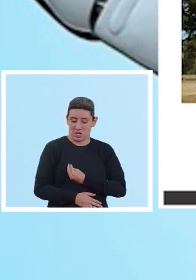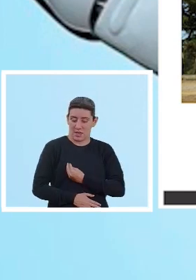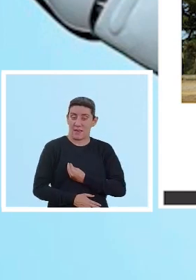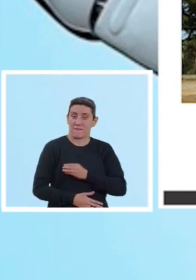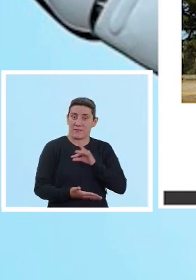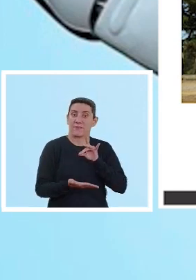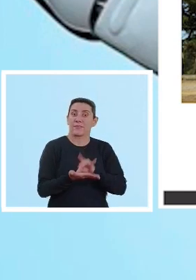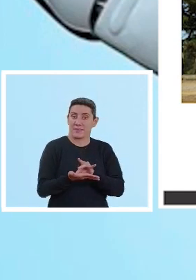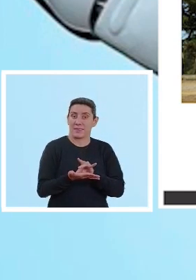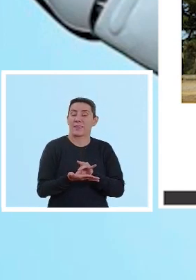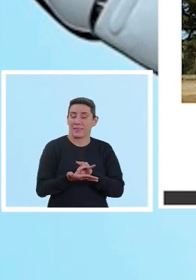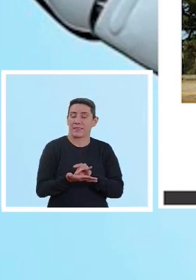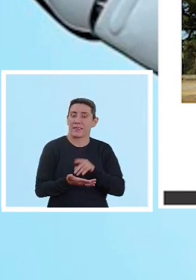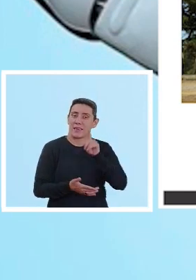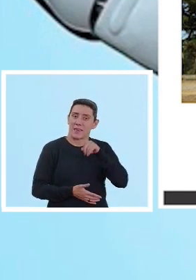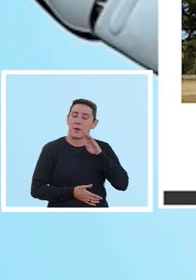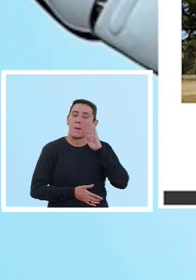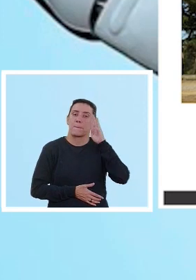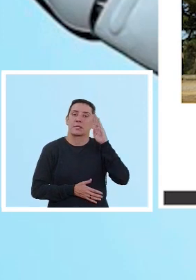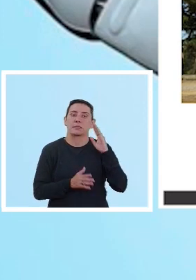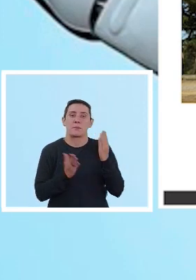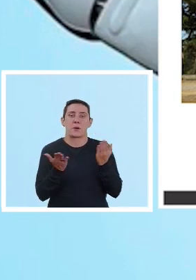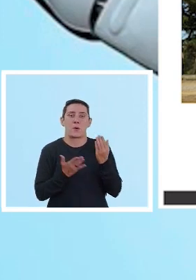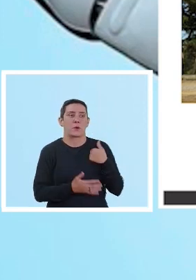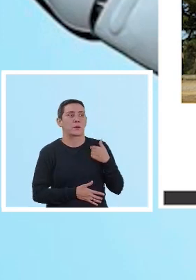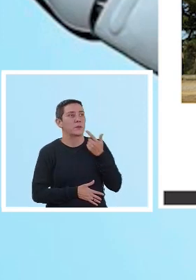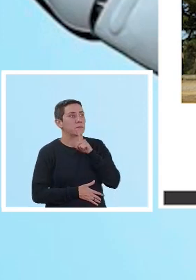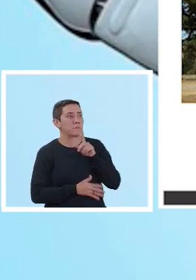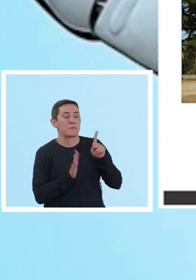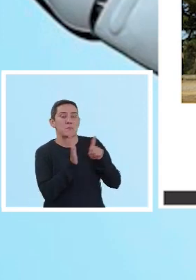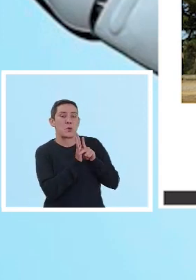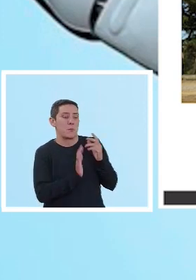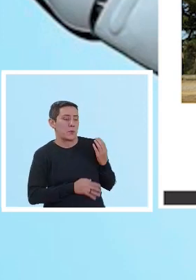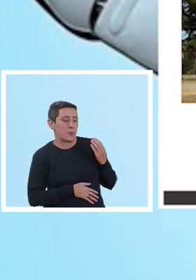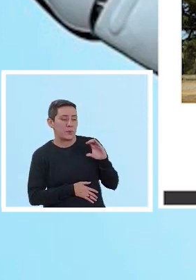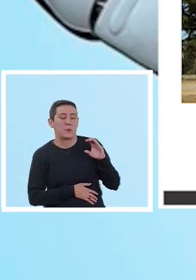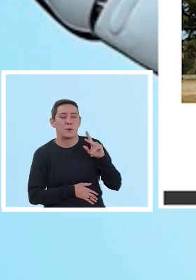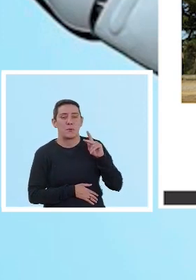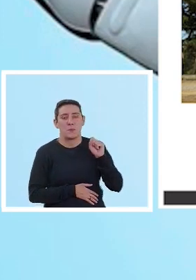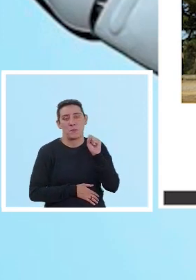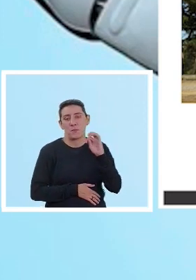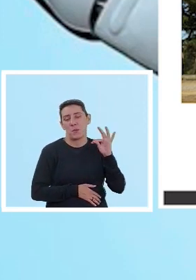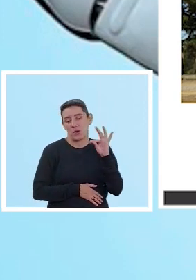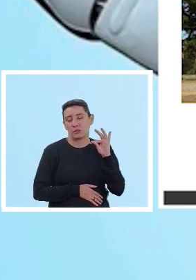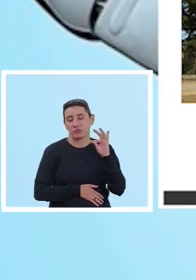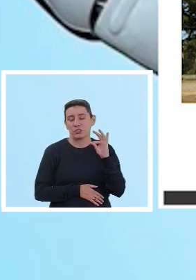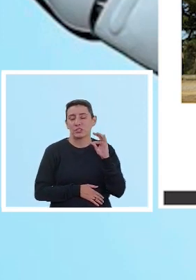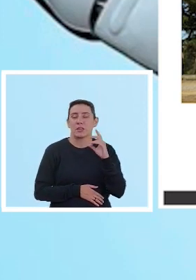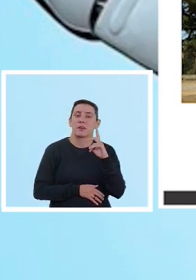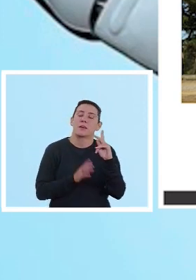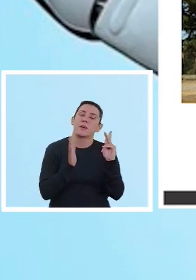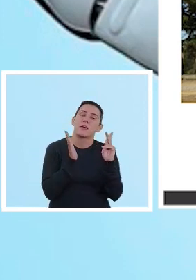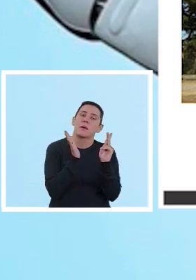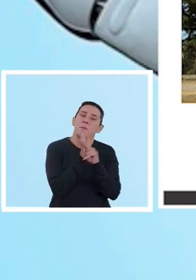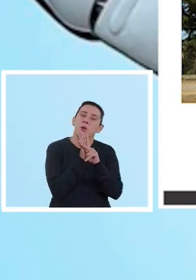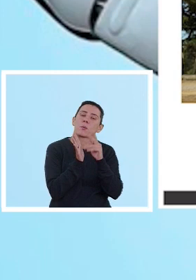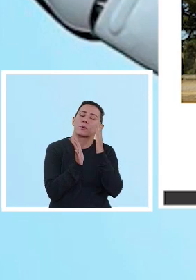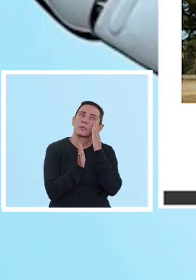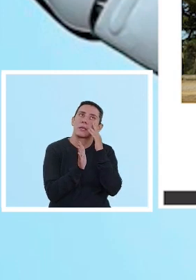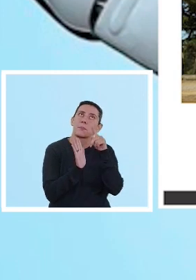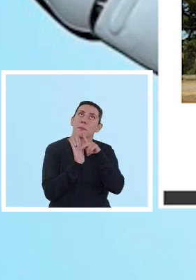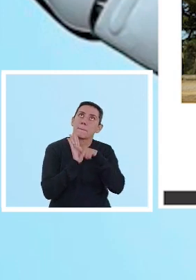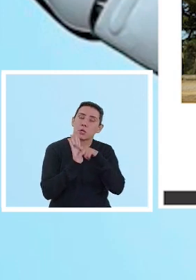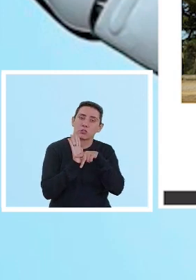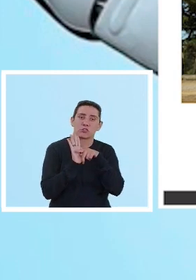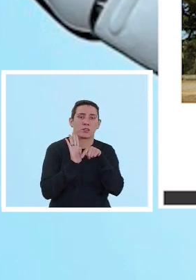vamos dizer mas defendido pelo podcast elétrico é isso e esse tipo de projeto exemplifica isso muito bem